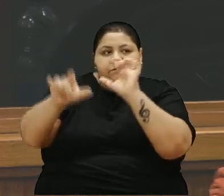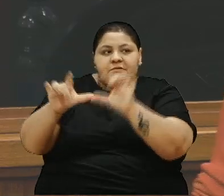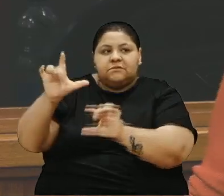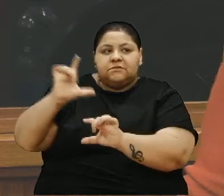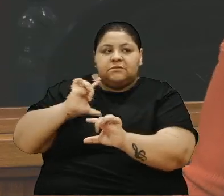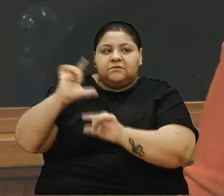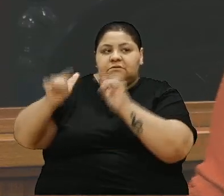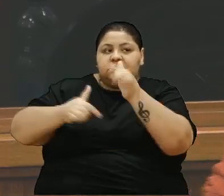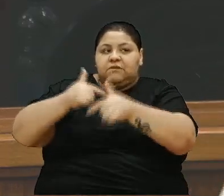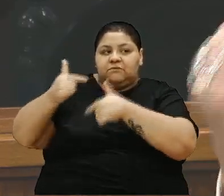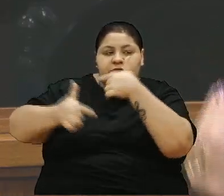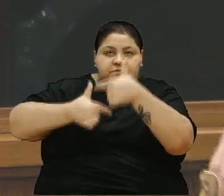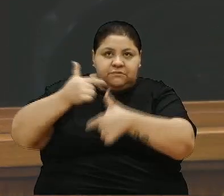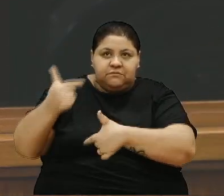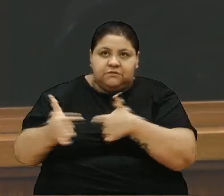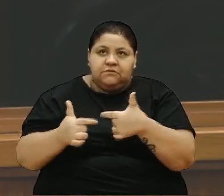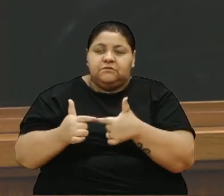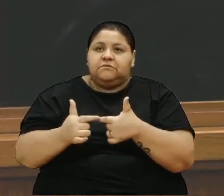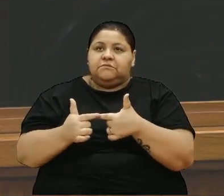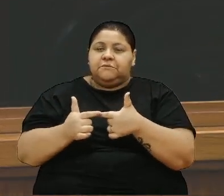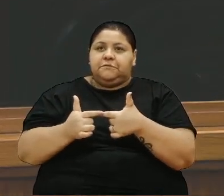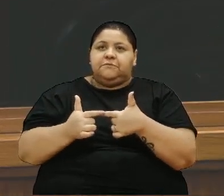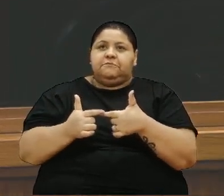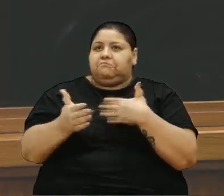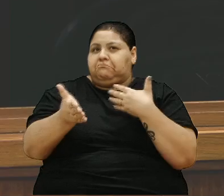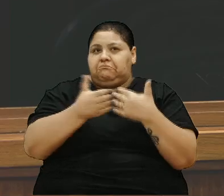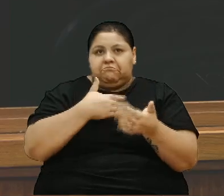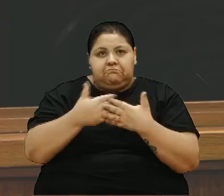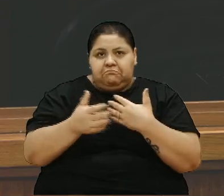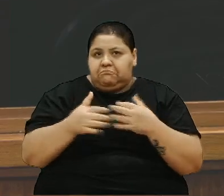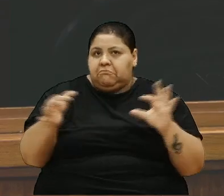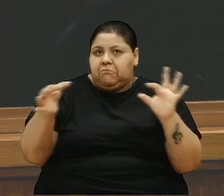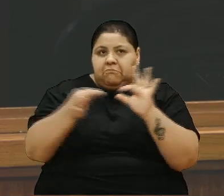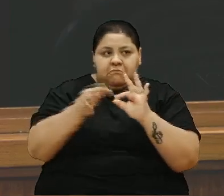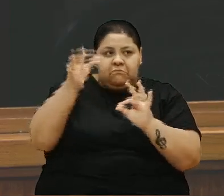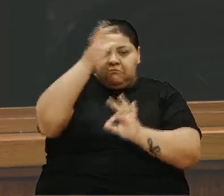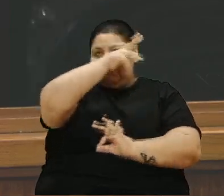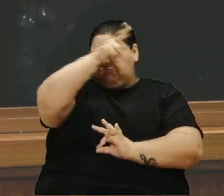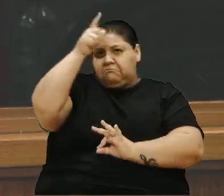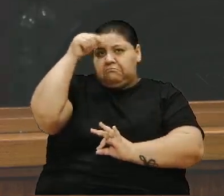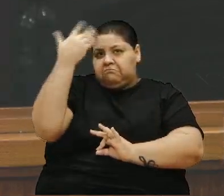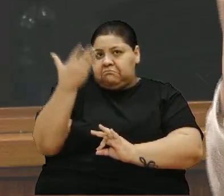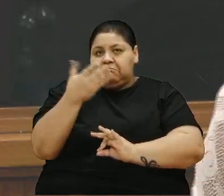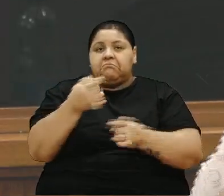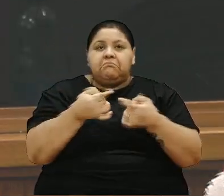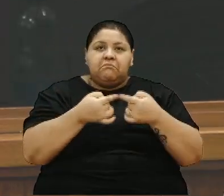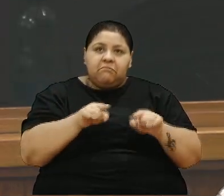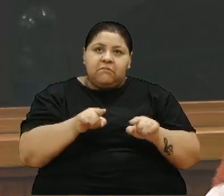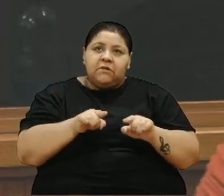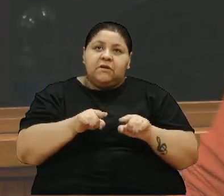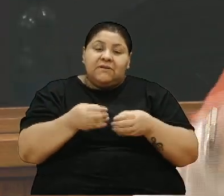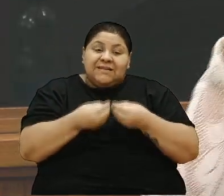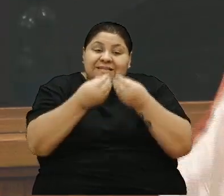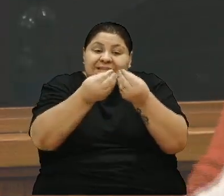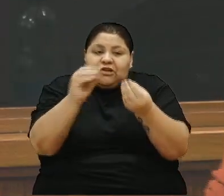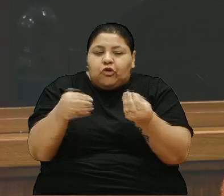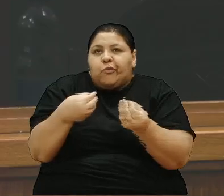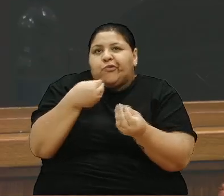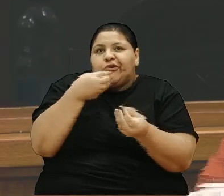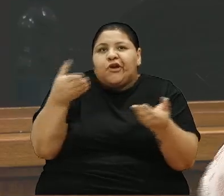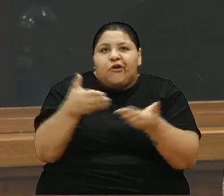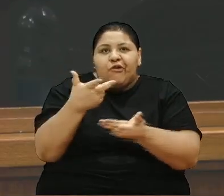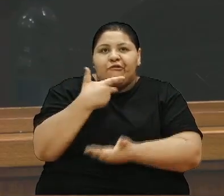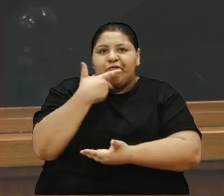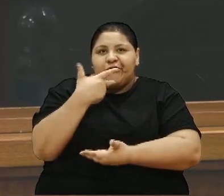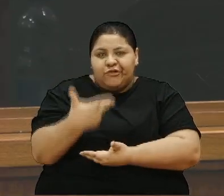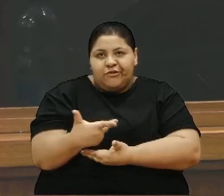algum trabalho, seja um trabalho qualquer, vinculado à prefeitura, enfim, mas se dê essa oportunidade. E agora eu vou dizer